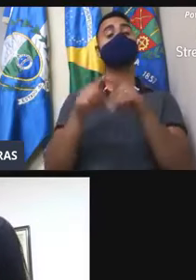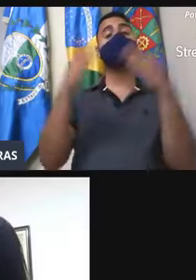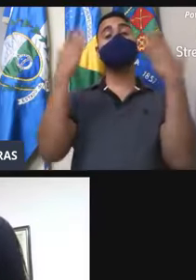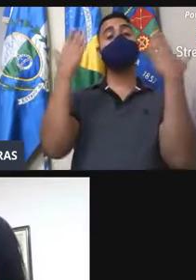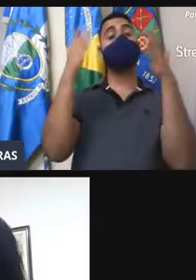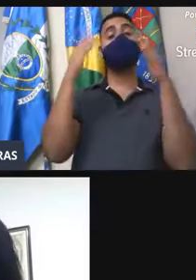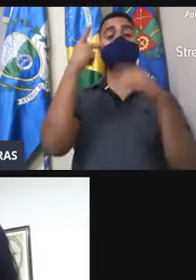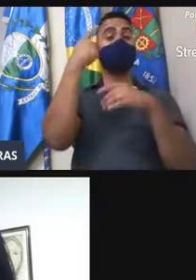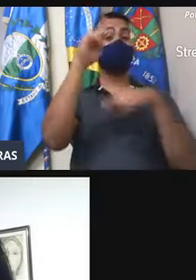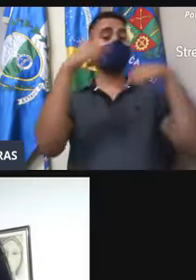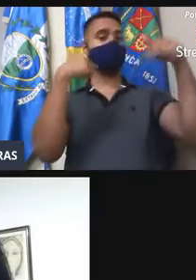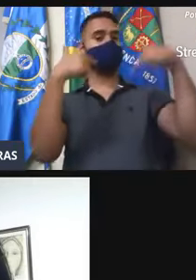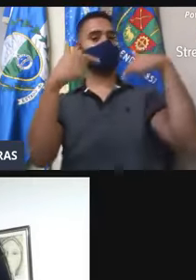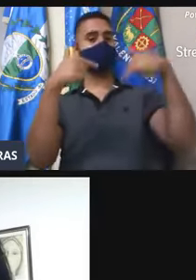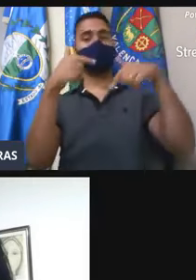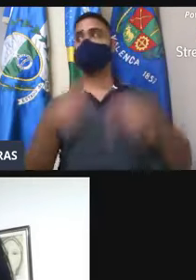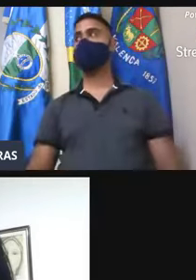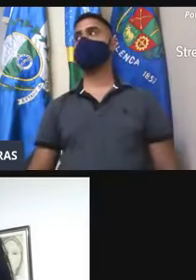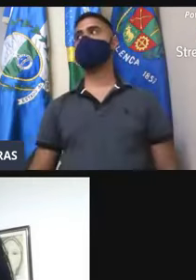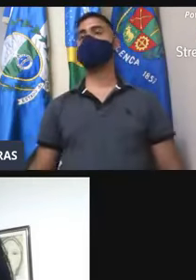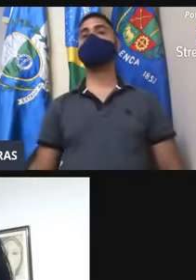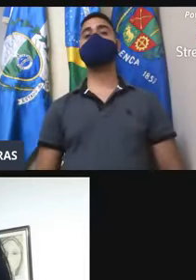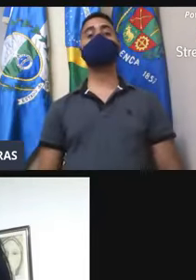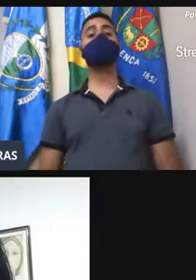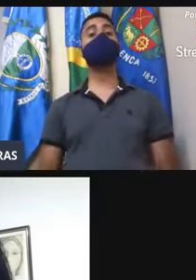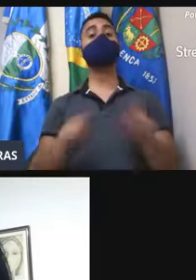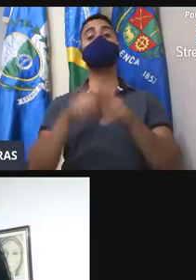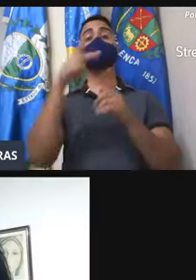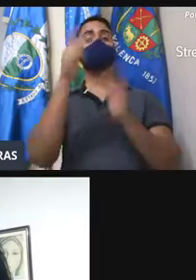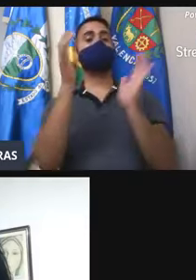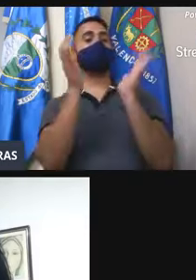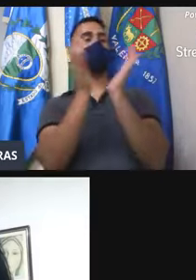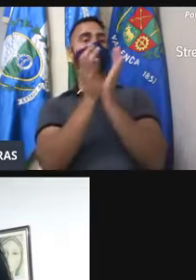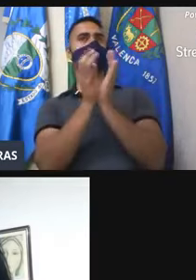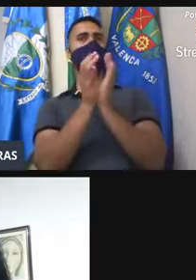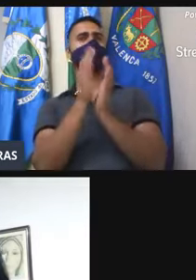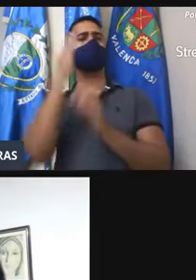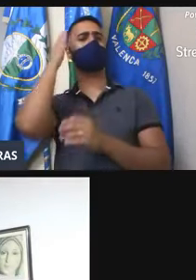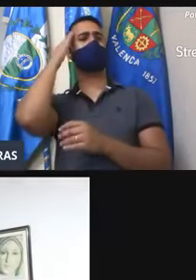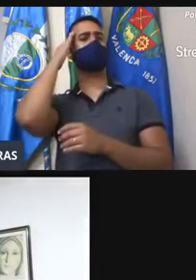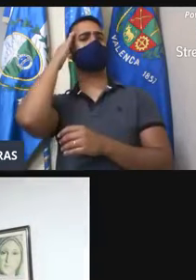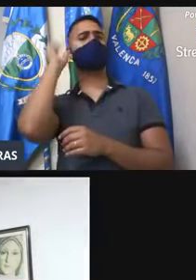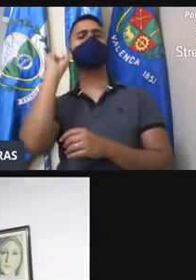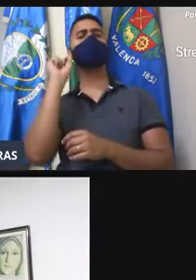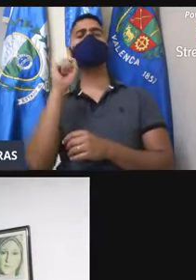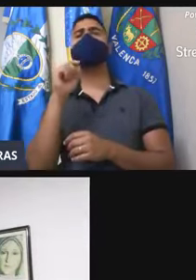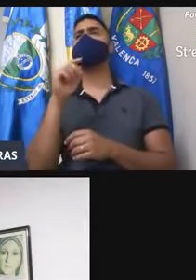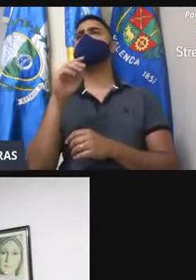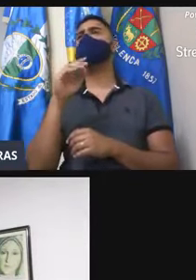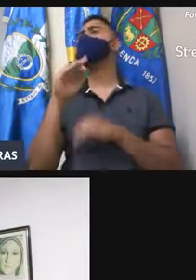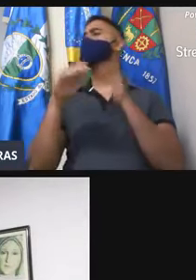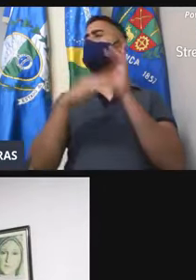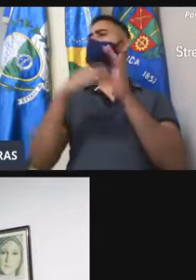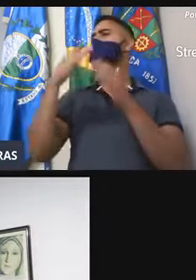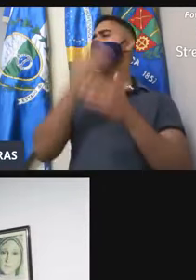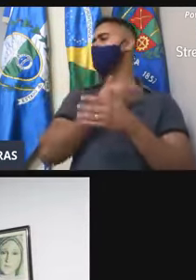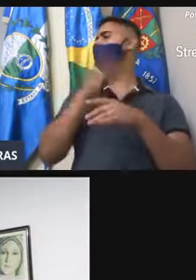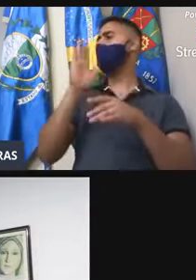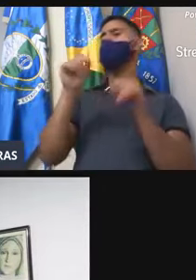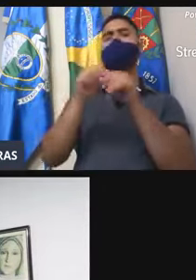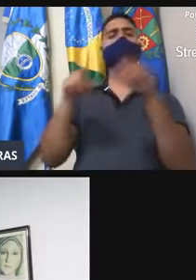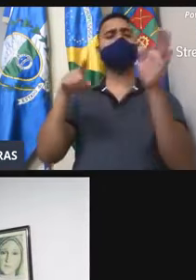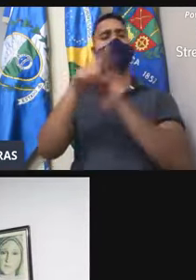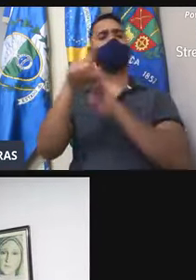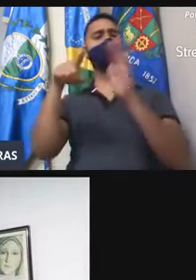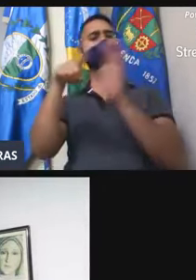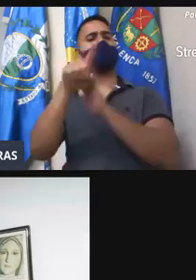seu trabalho. Obrigada. Pela sua equipe também. Acho que os colegas também já fizeram as perguntas